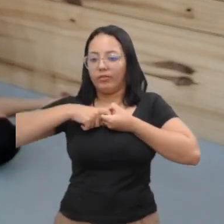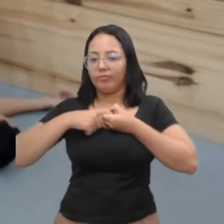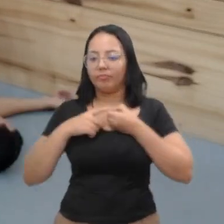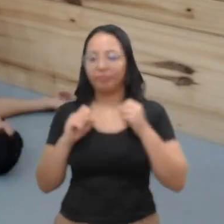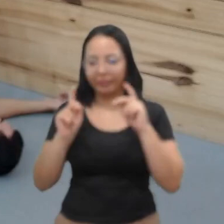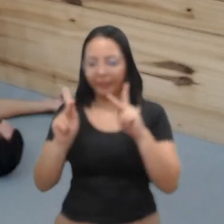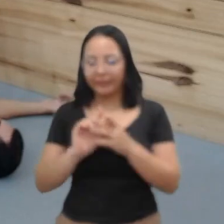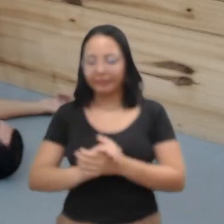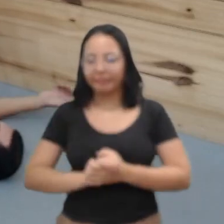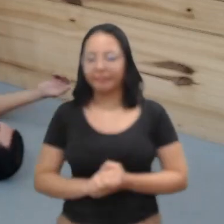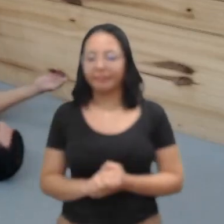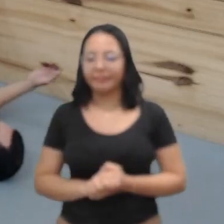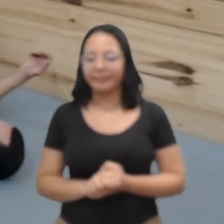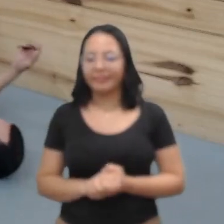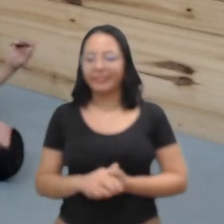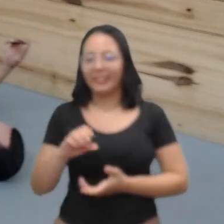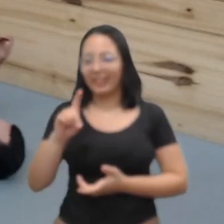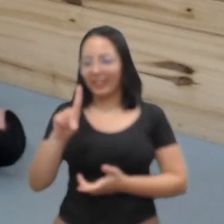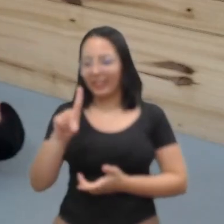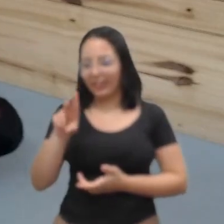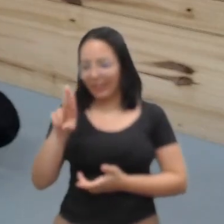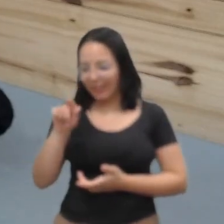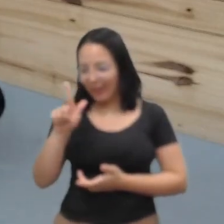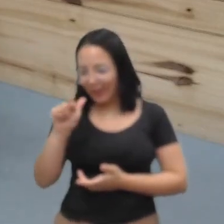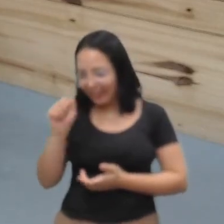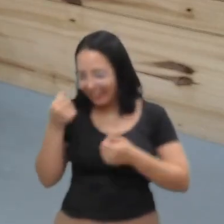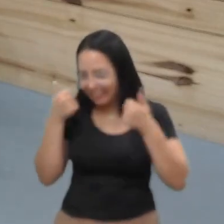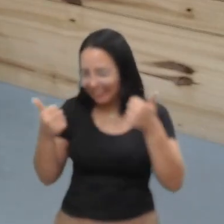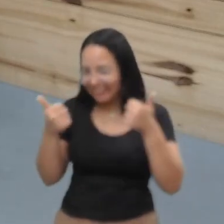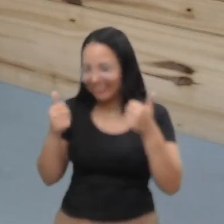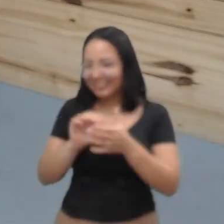Ok. Então, muito legal.